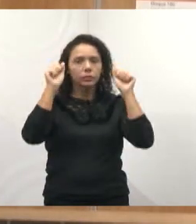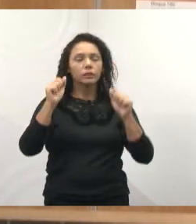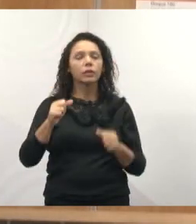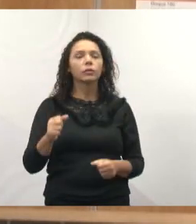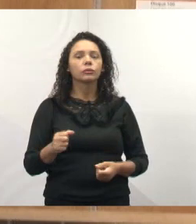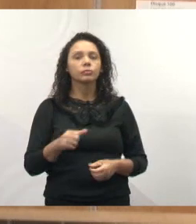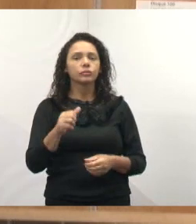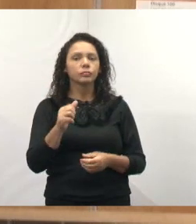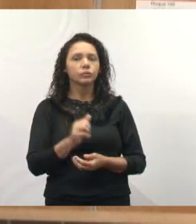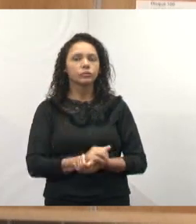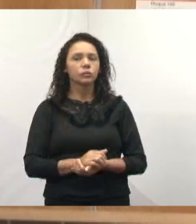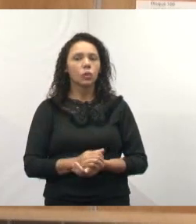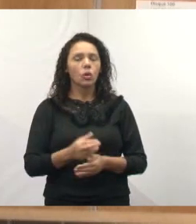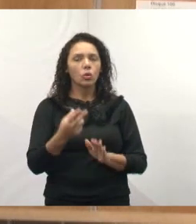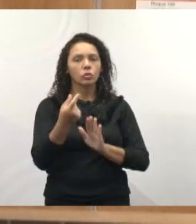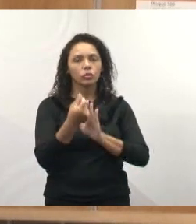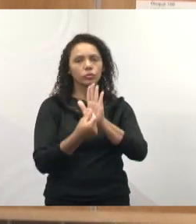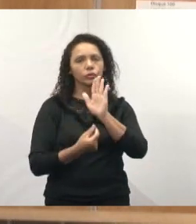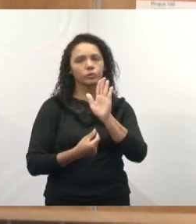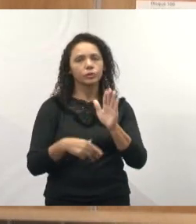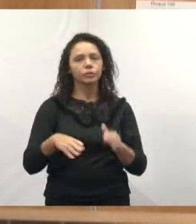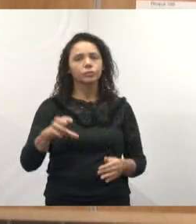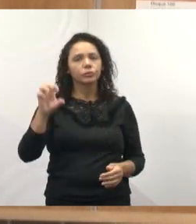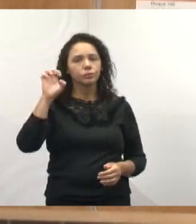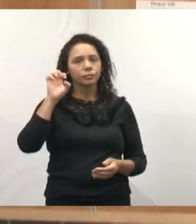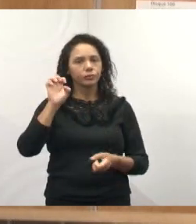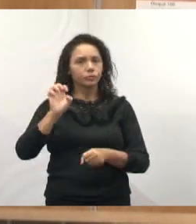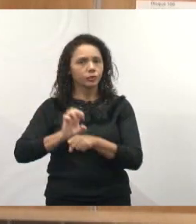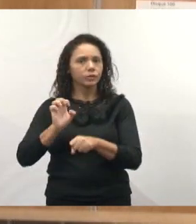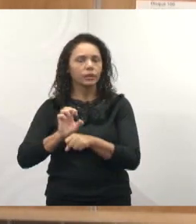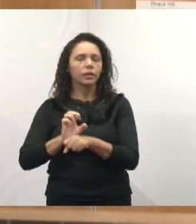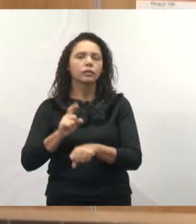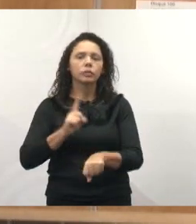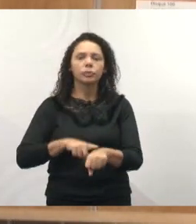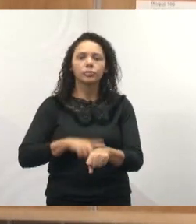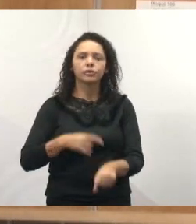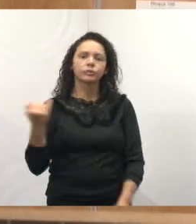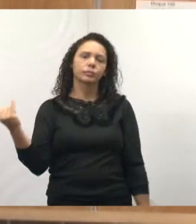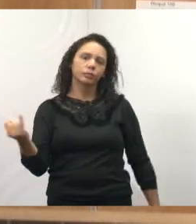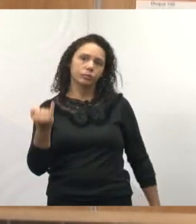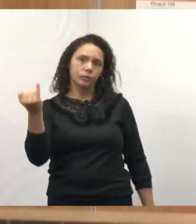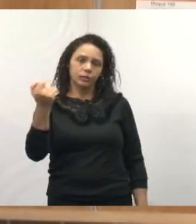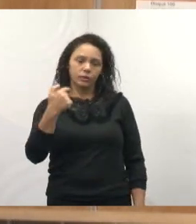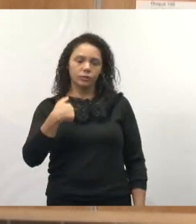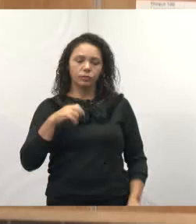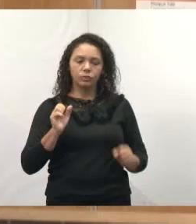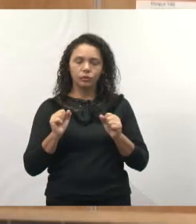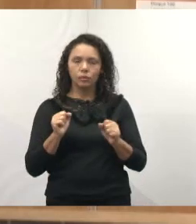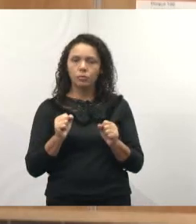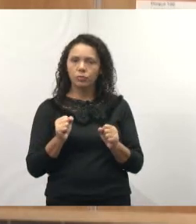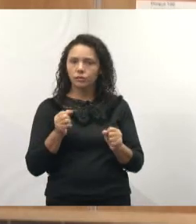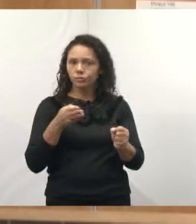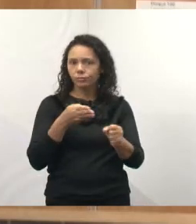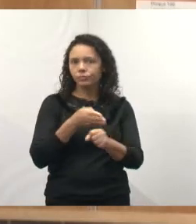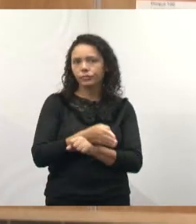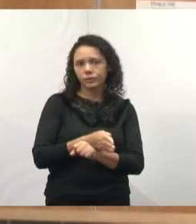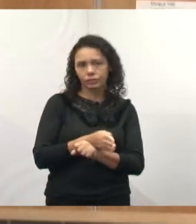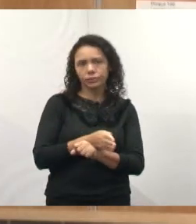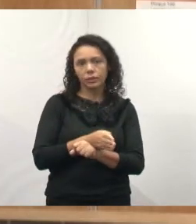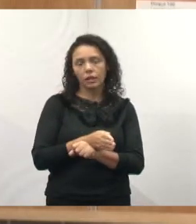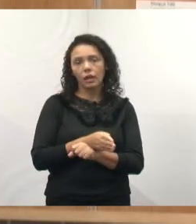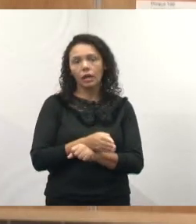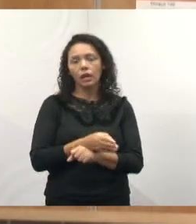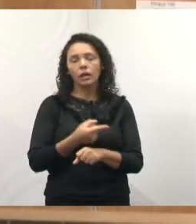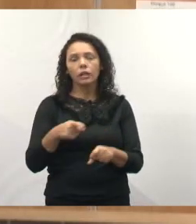momento muito importante para mim, como vereador, né, poder fazer parte dessa gestão e poder votar um projeto